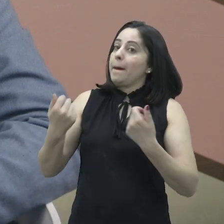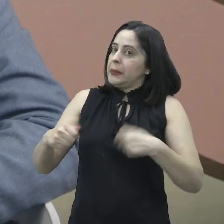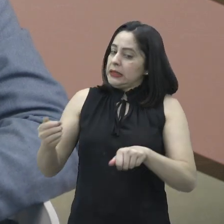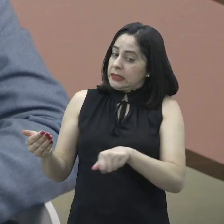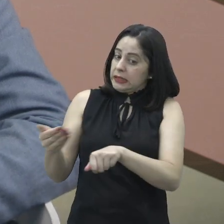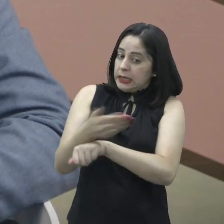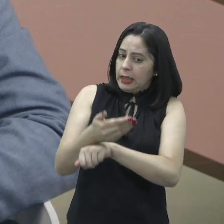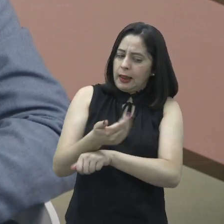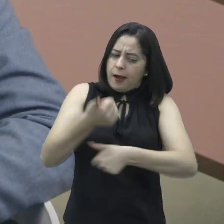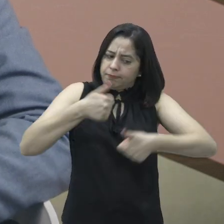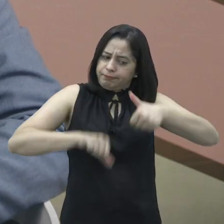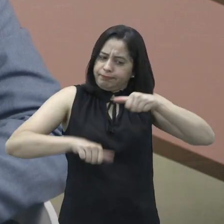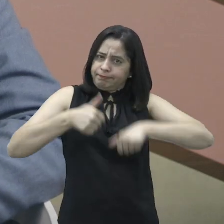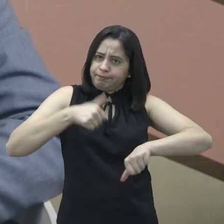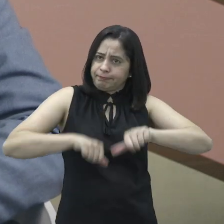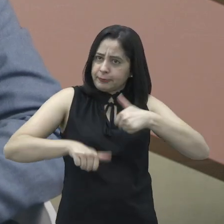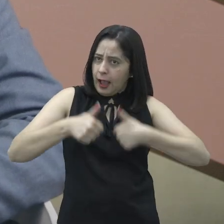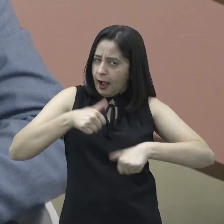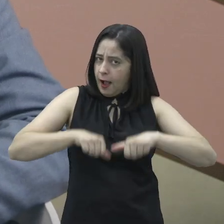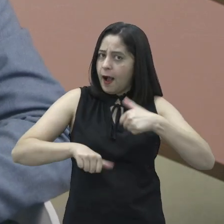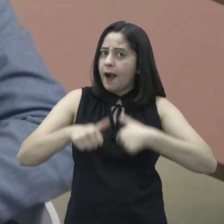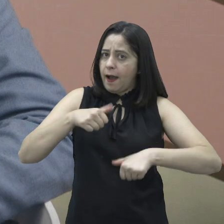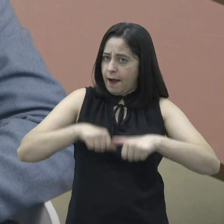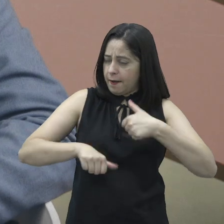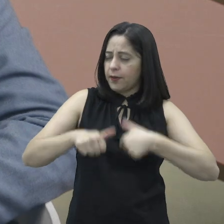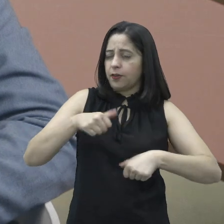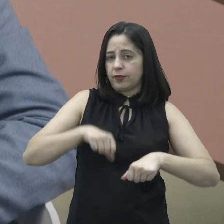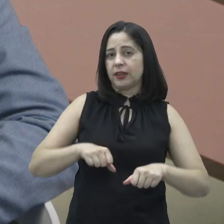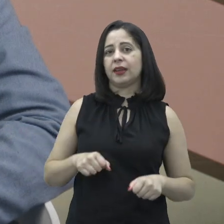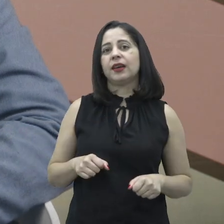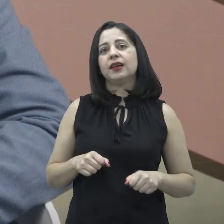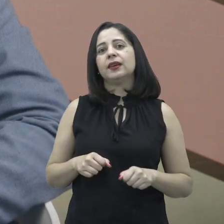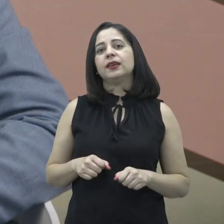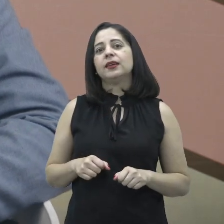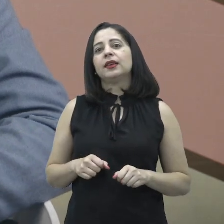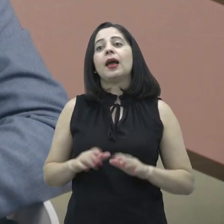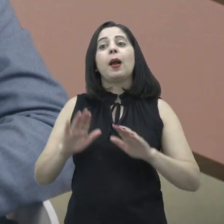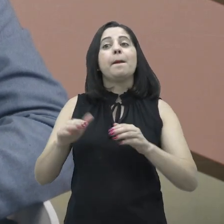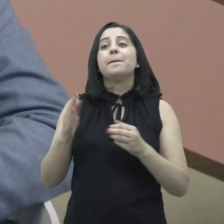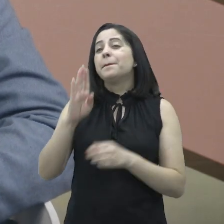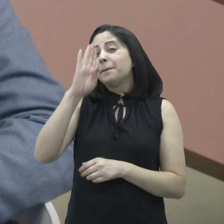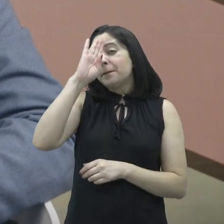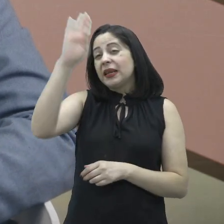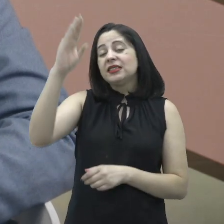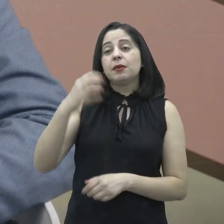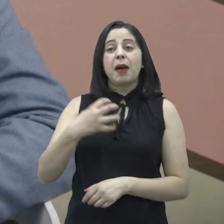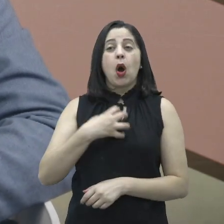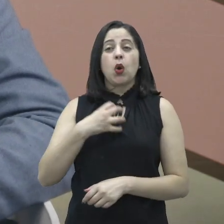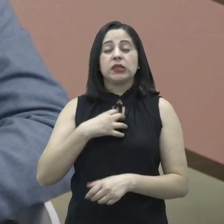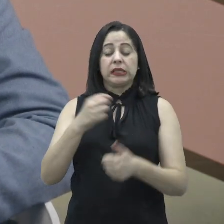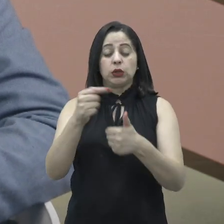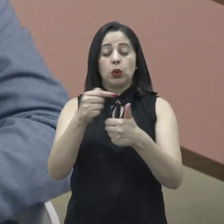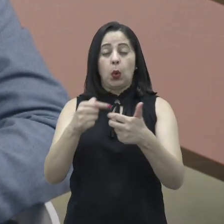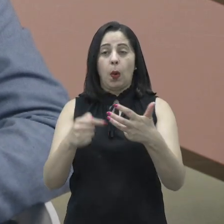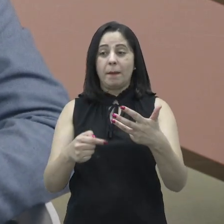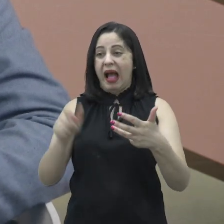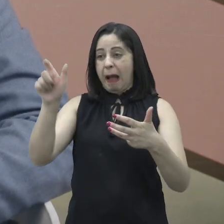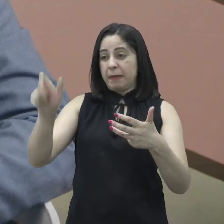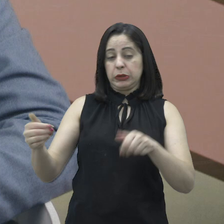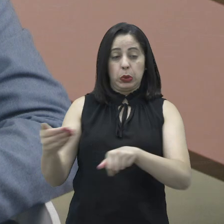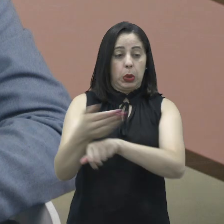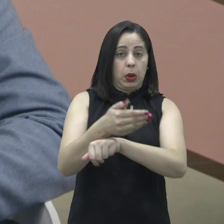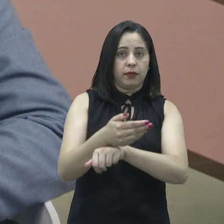avaliação se não existe alguma doença crônica comprometendo as vias aéreas. E quais são os principais sintomas que levam as pessoas a procurarem o